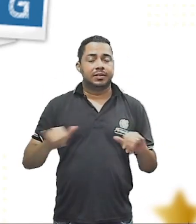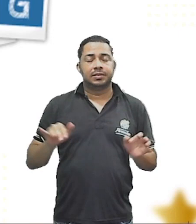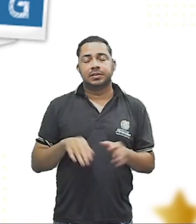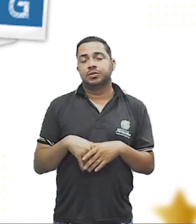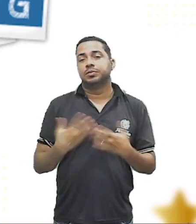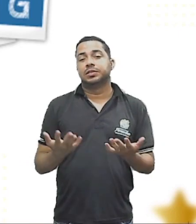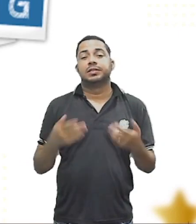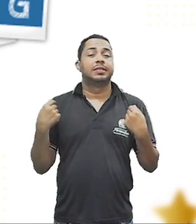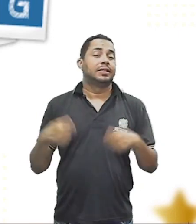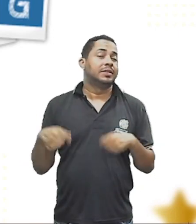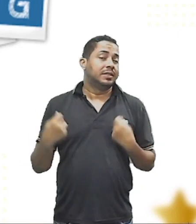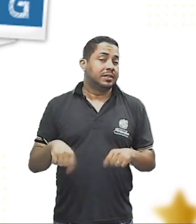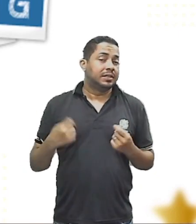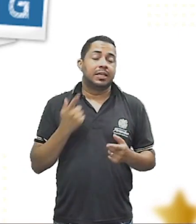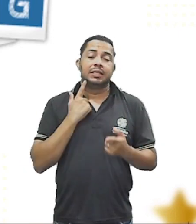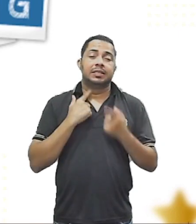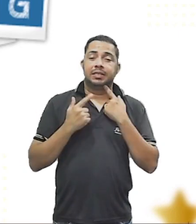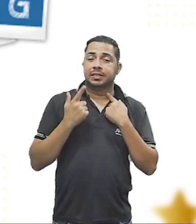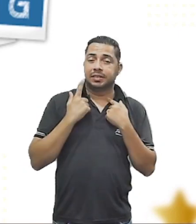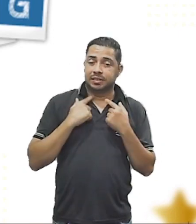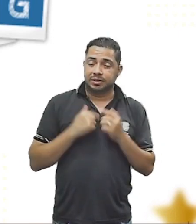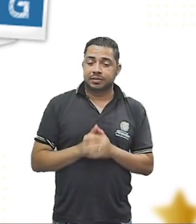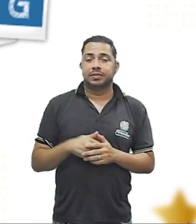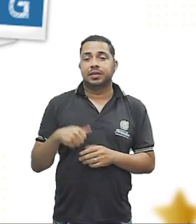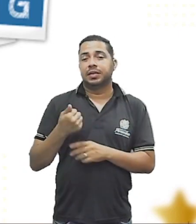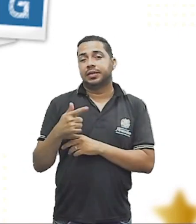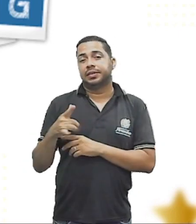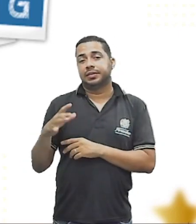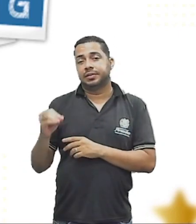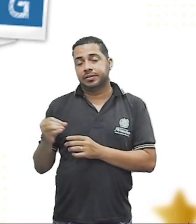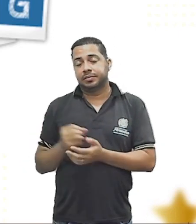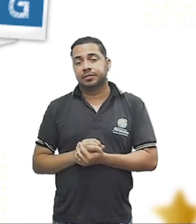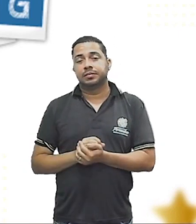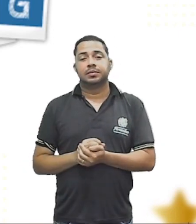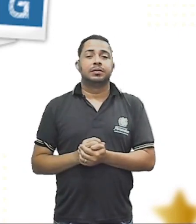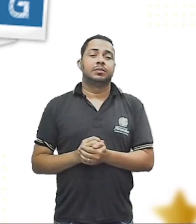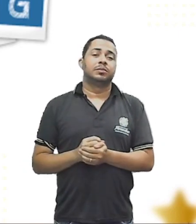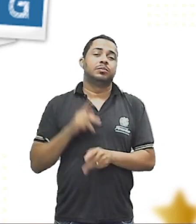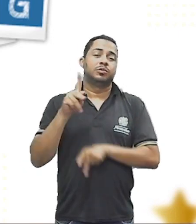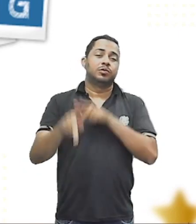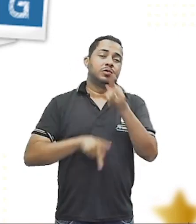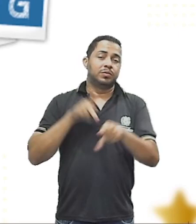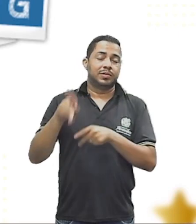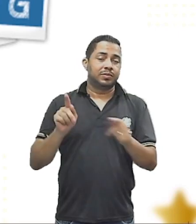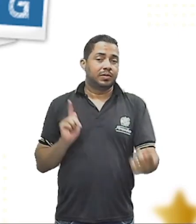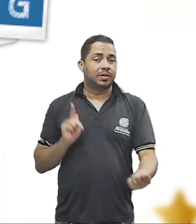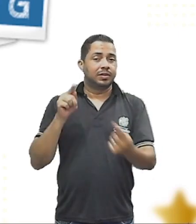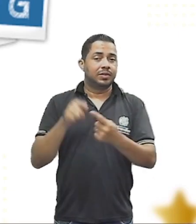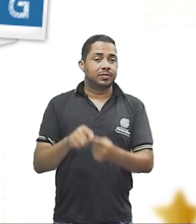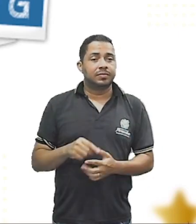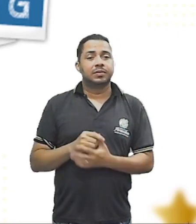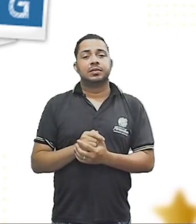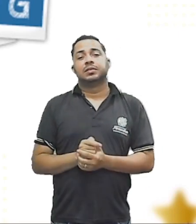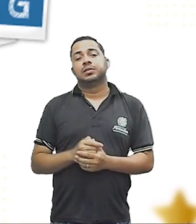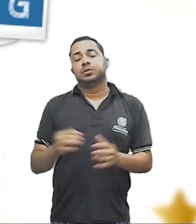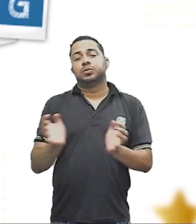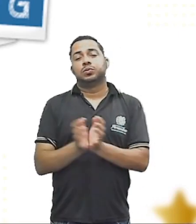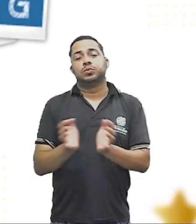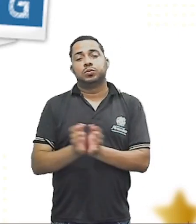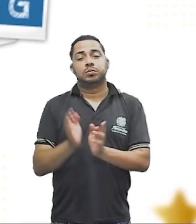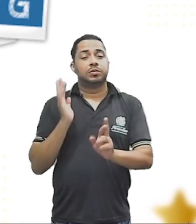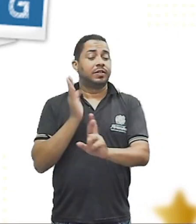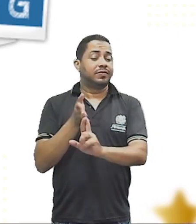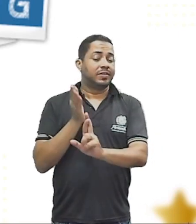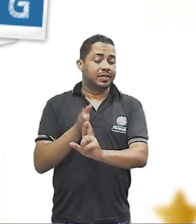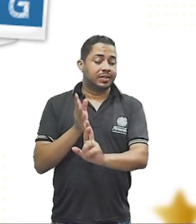que é necessidades e desejos, as ações de marketing, o público-alvo, segmentação, grupo de